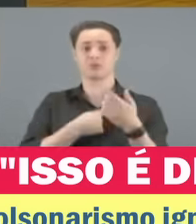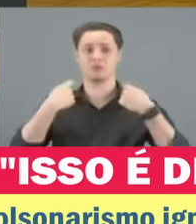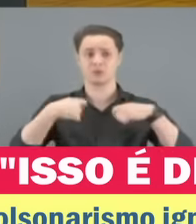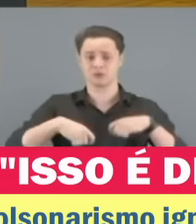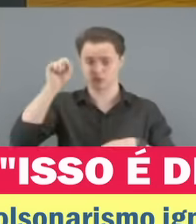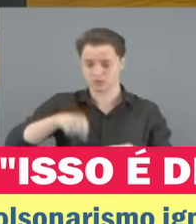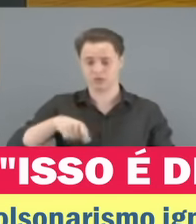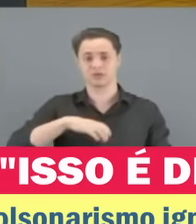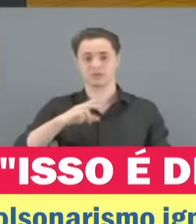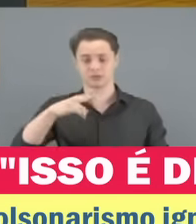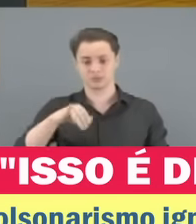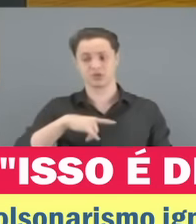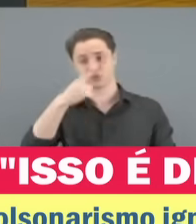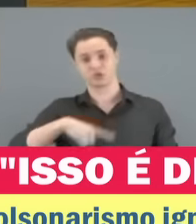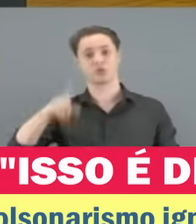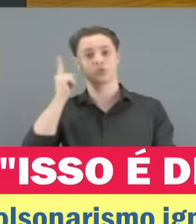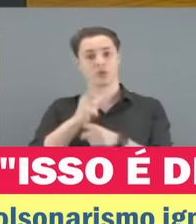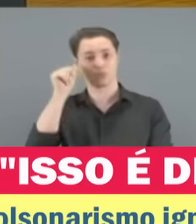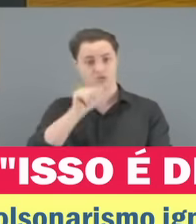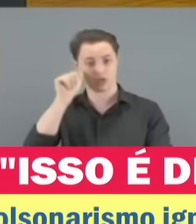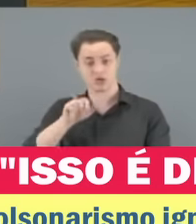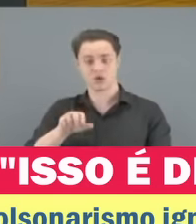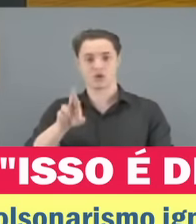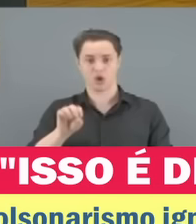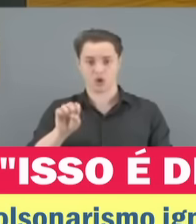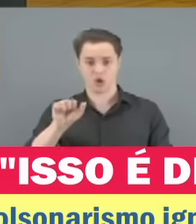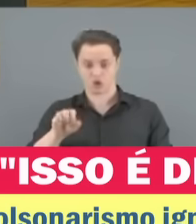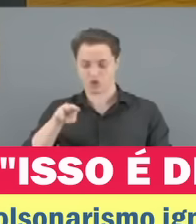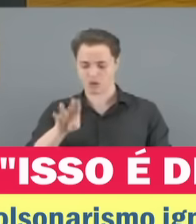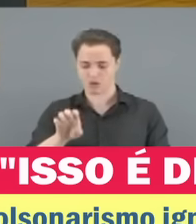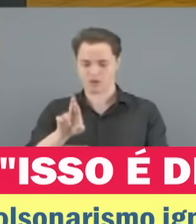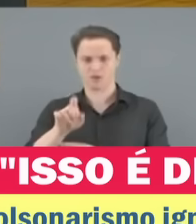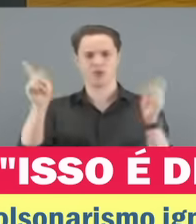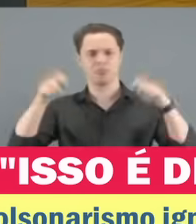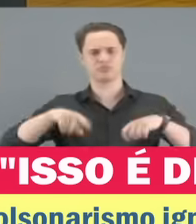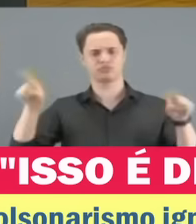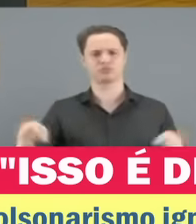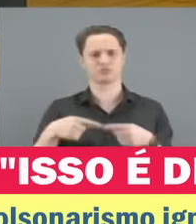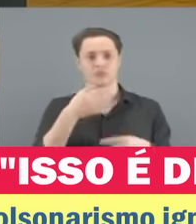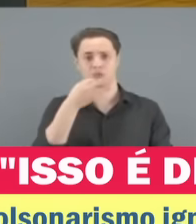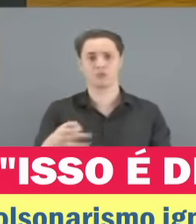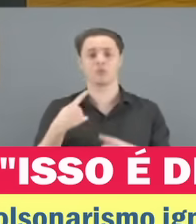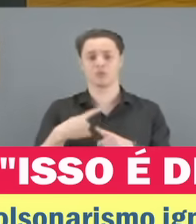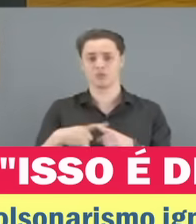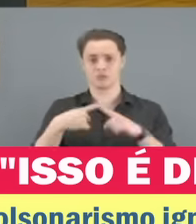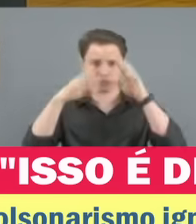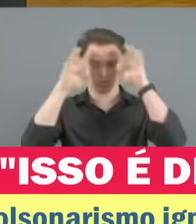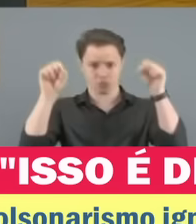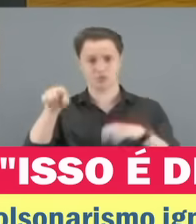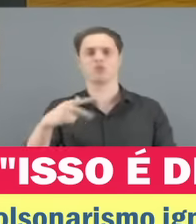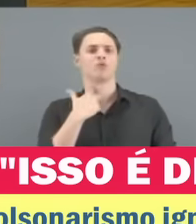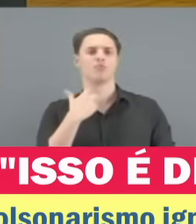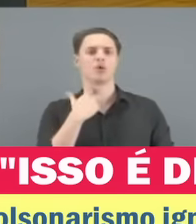CPMI tem que ir até a ministra Rosa Weber, do Supremo Tribunal Federal, para que ela unifique uma posição em relação a isso. O Supremo Tribunal Federal não pode